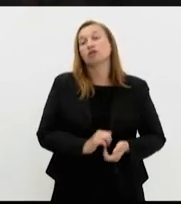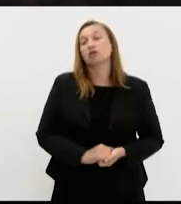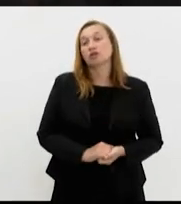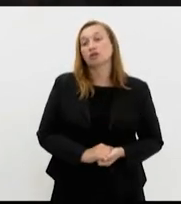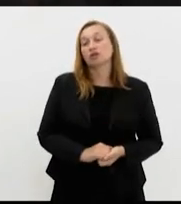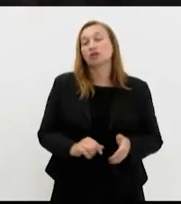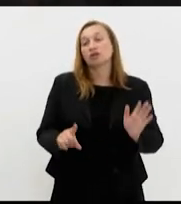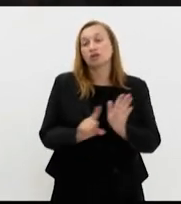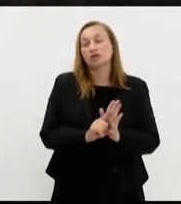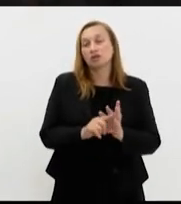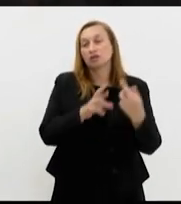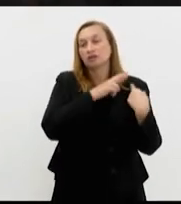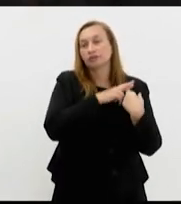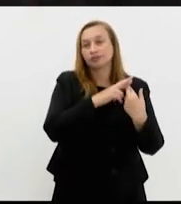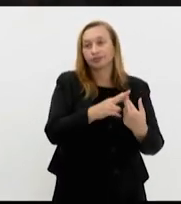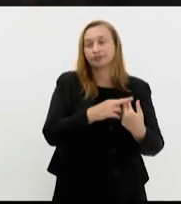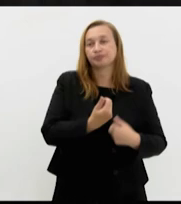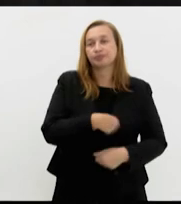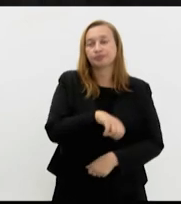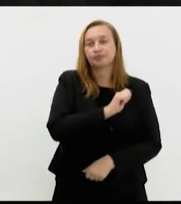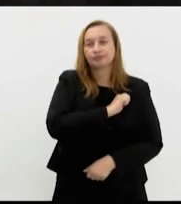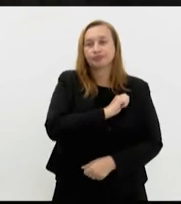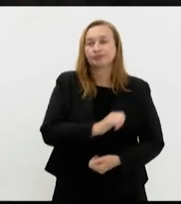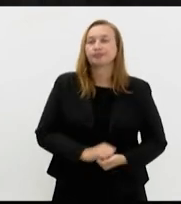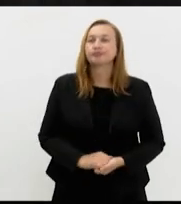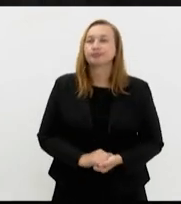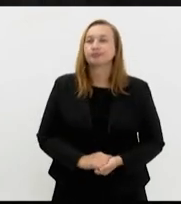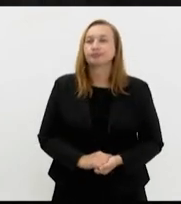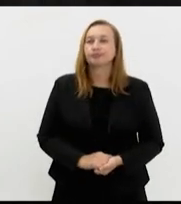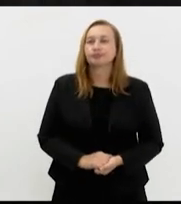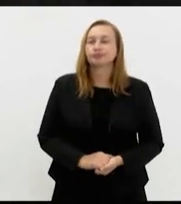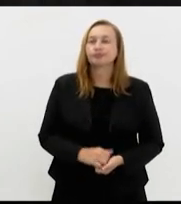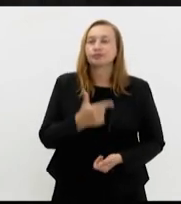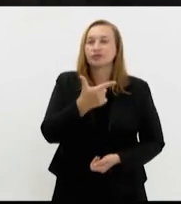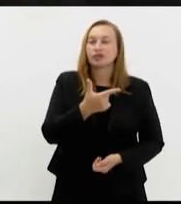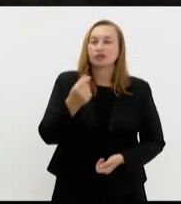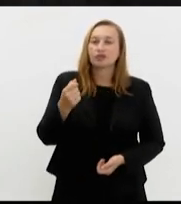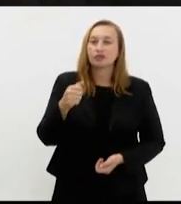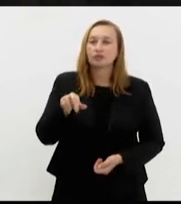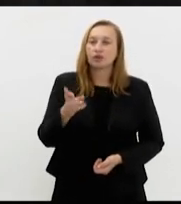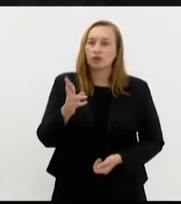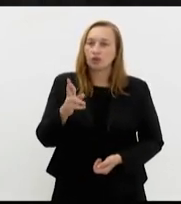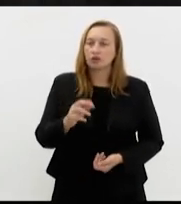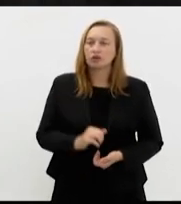da lei de responsabilidade fiscal. Desses 20 bilhões,